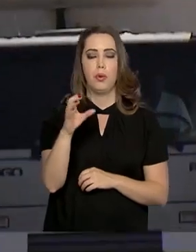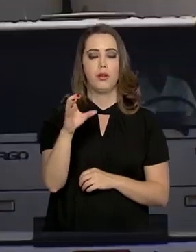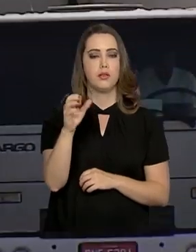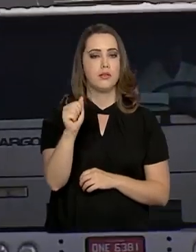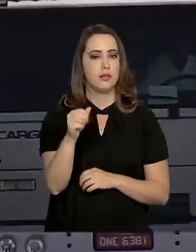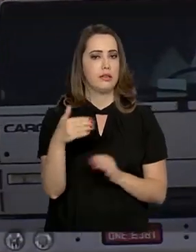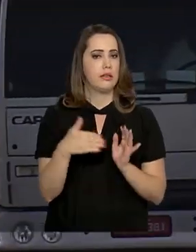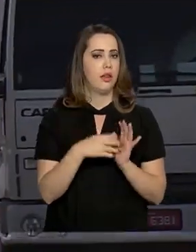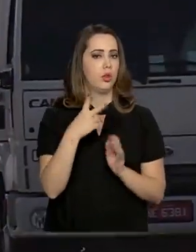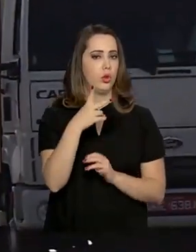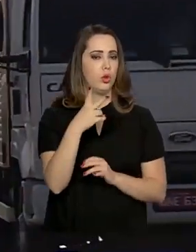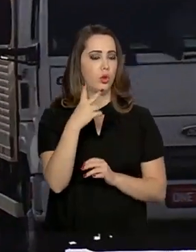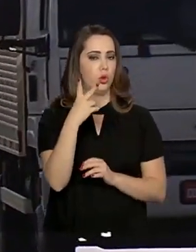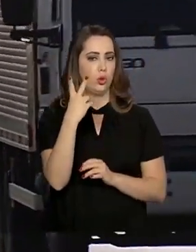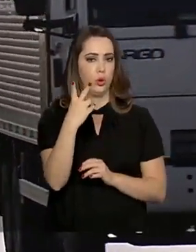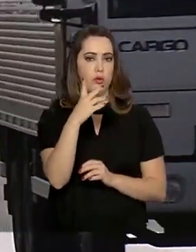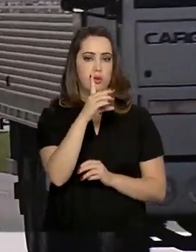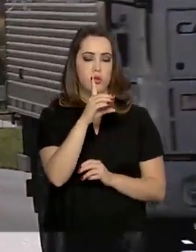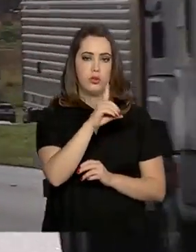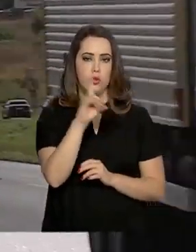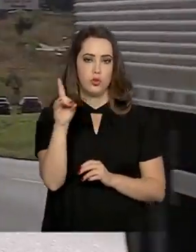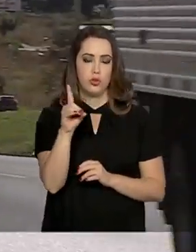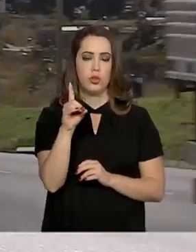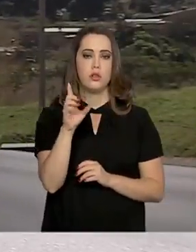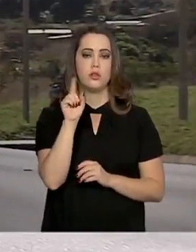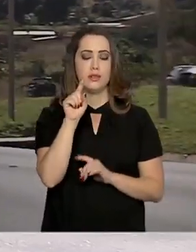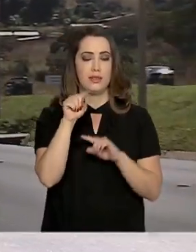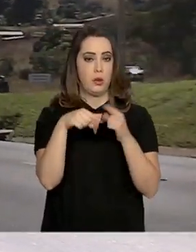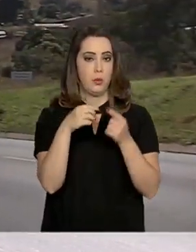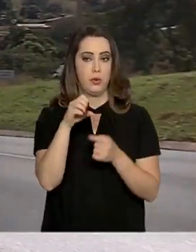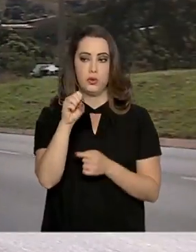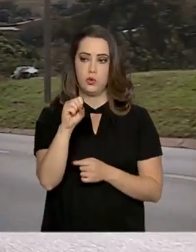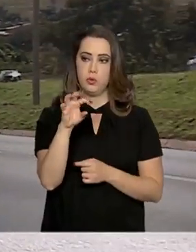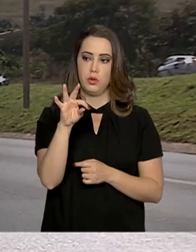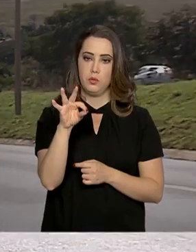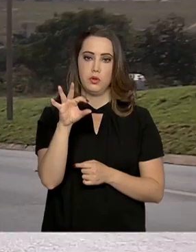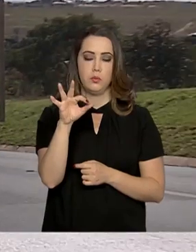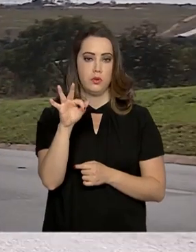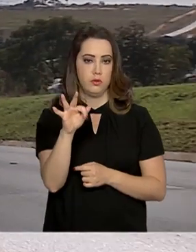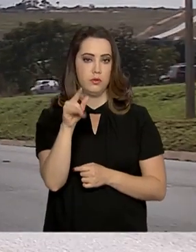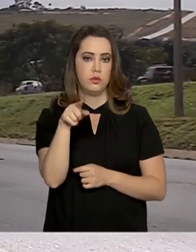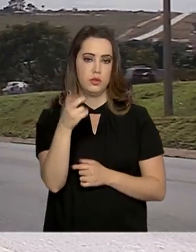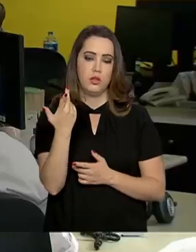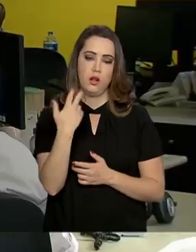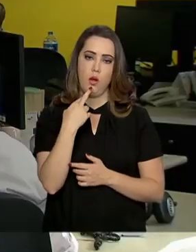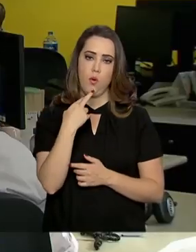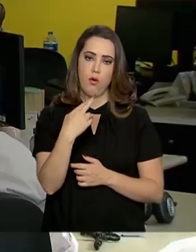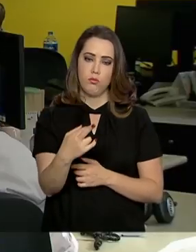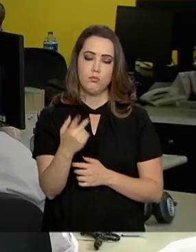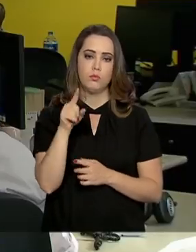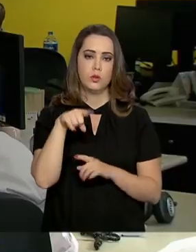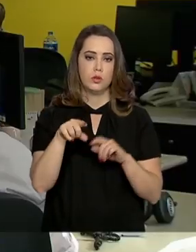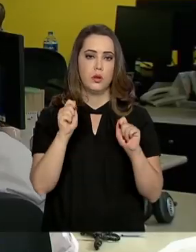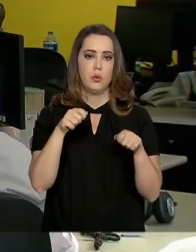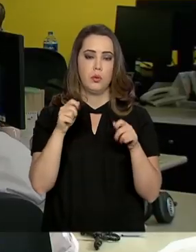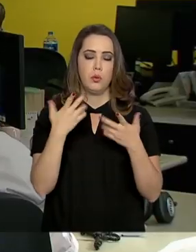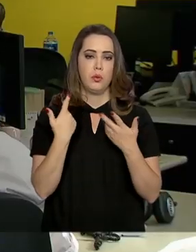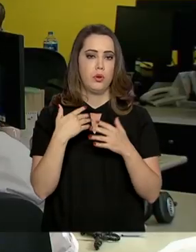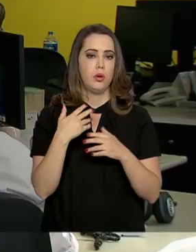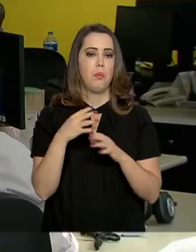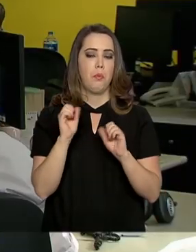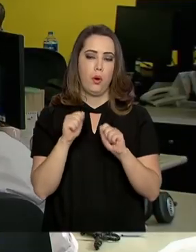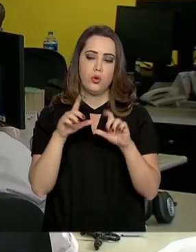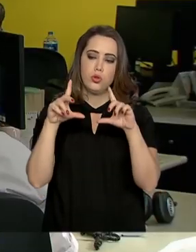Esse ressarcimento acontece depois do Supremo Tribunal Federal ter voltado atrás na decisão que impedia a redução do seguro obrigatório.